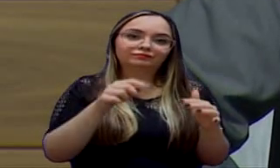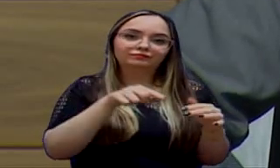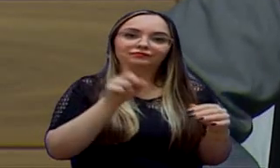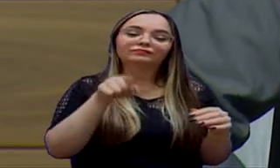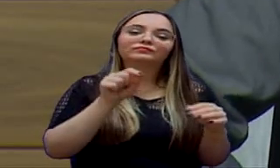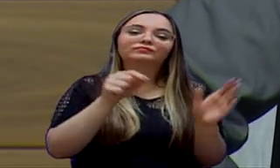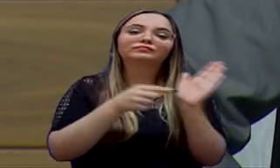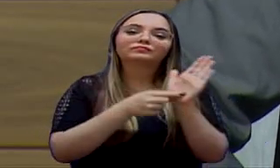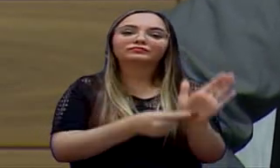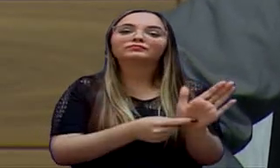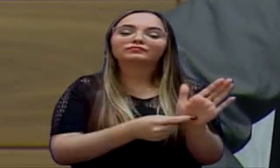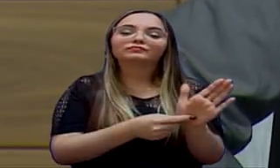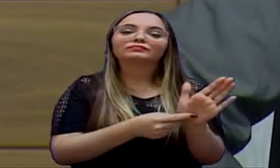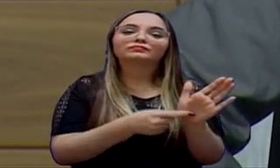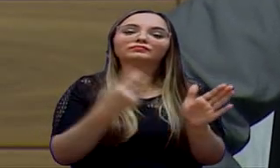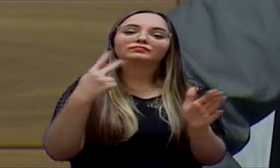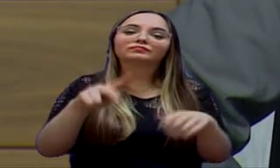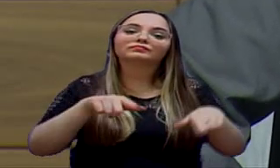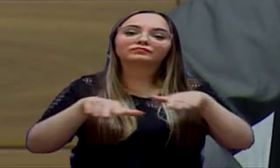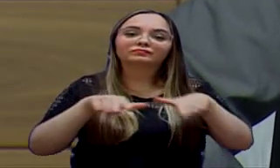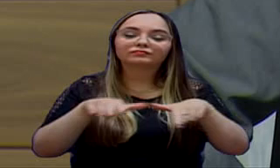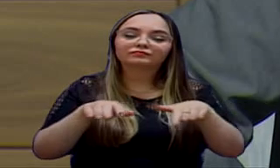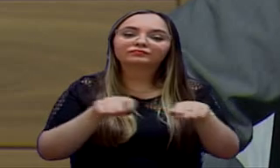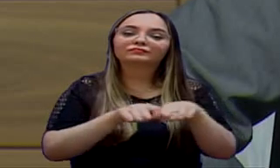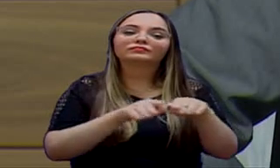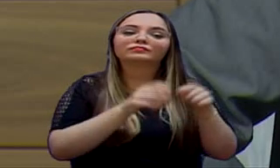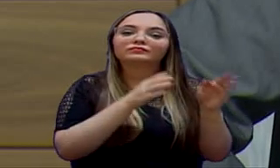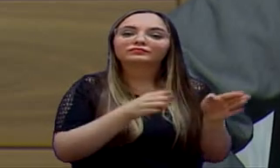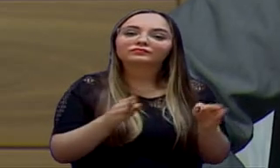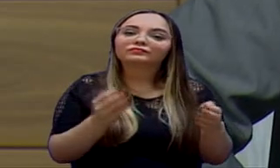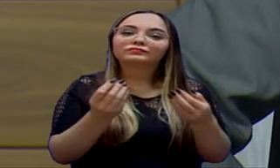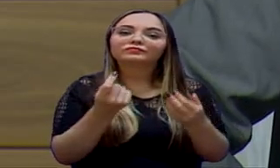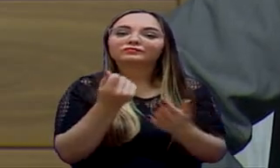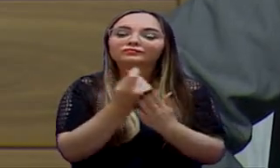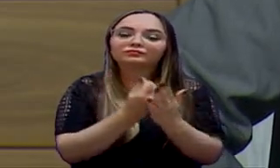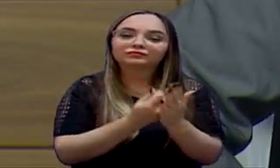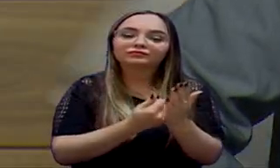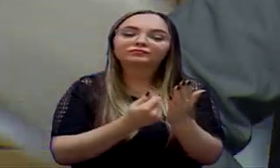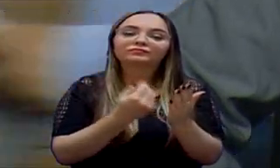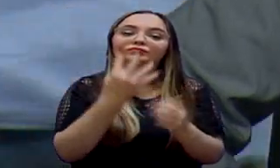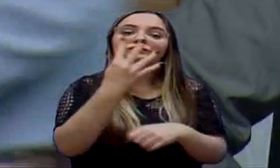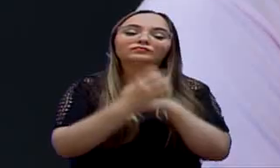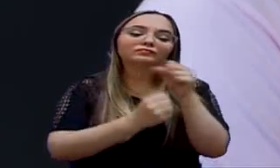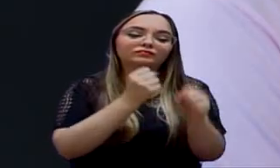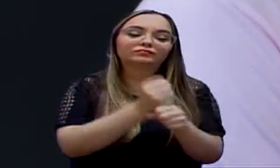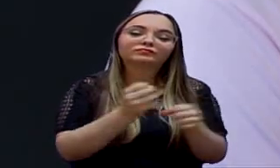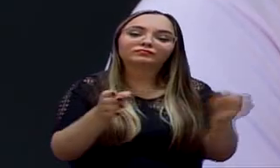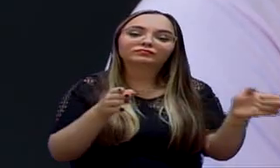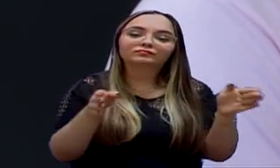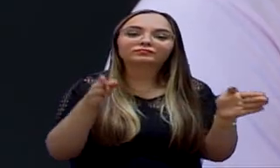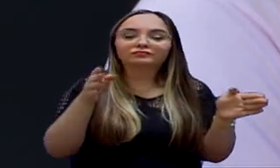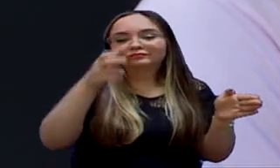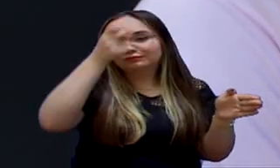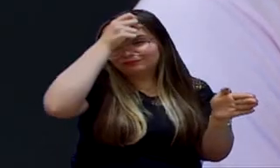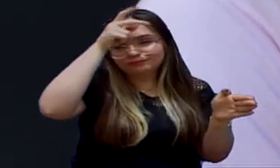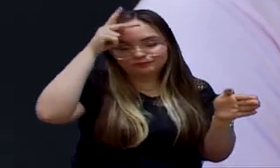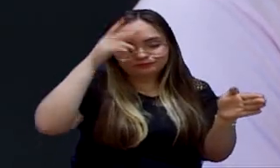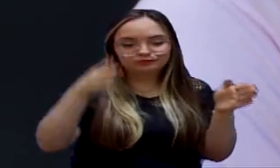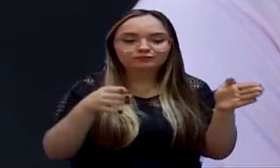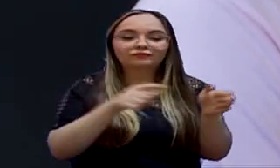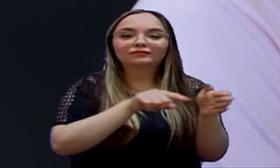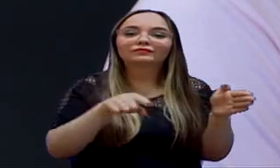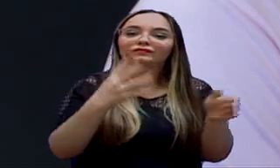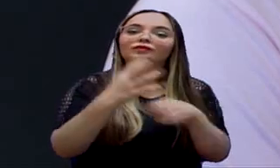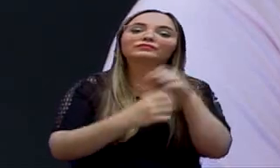uma proposta de trabalho e de execução de orçamento para os próximos quatro anos que refere-se ao segundo